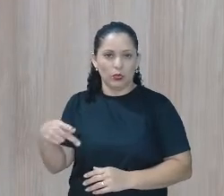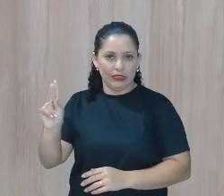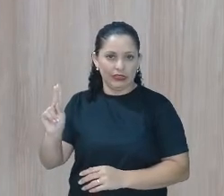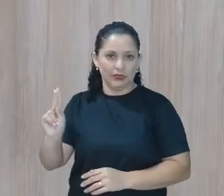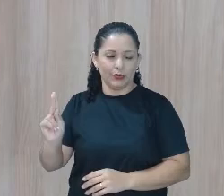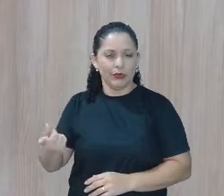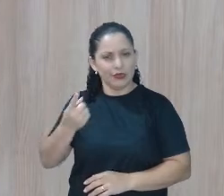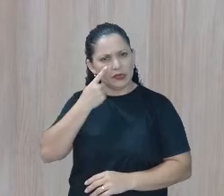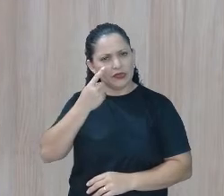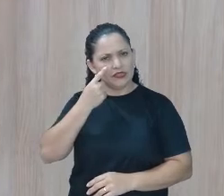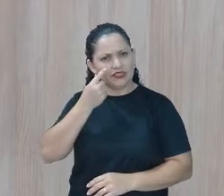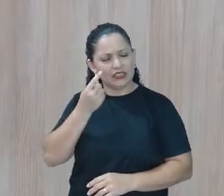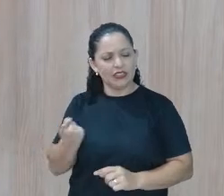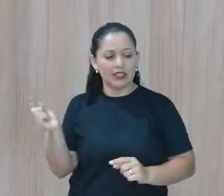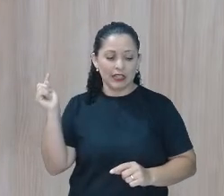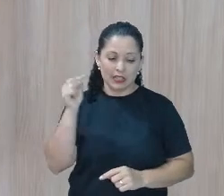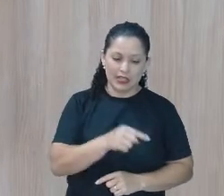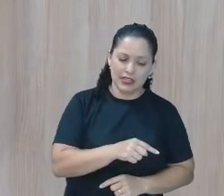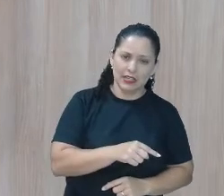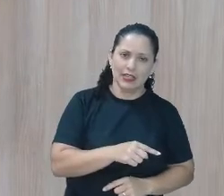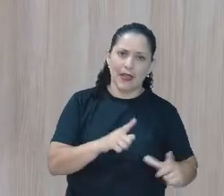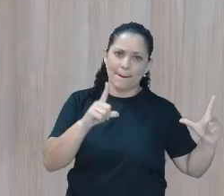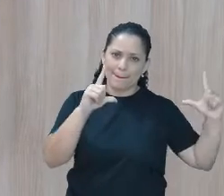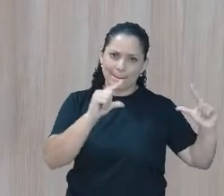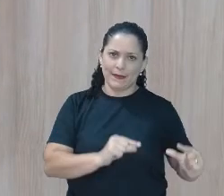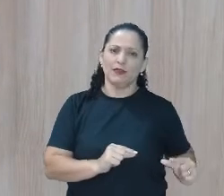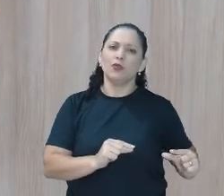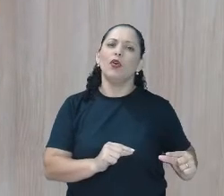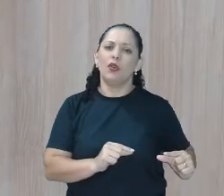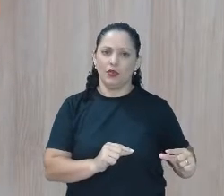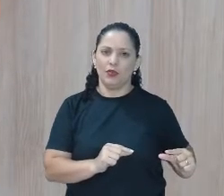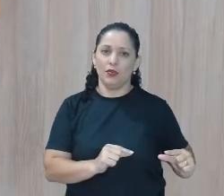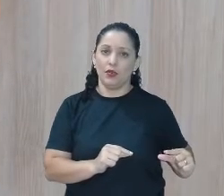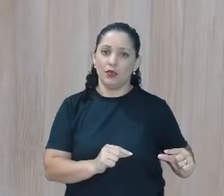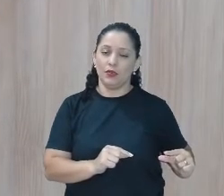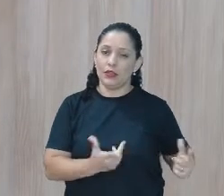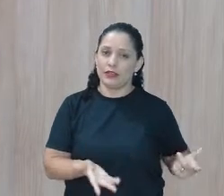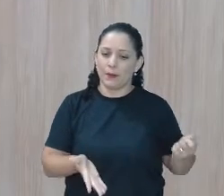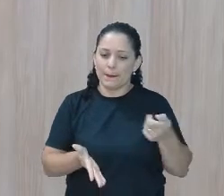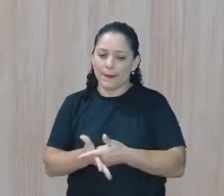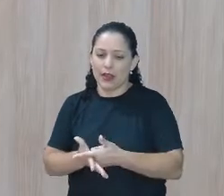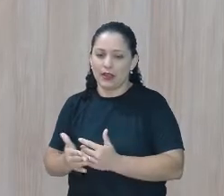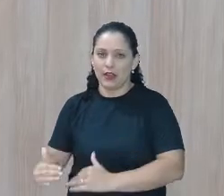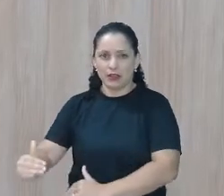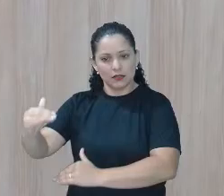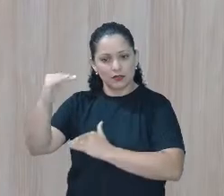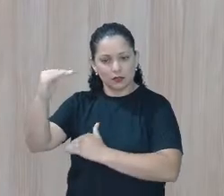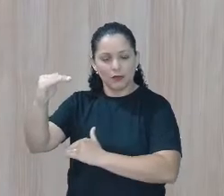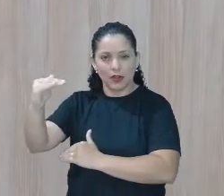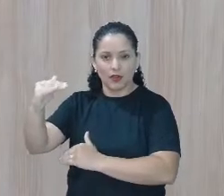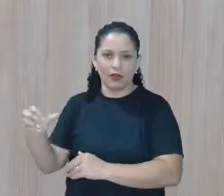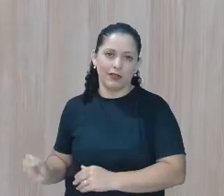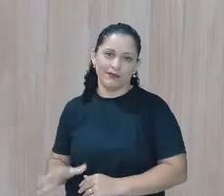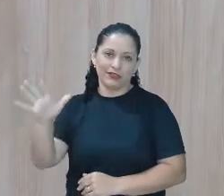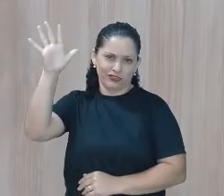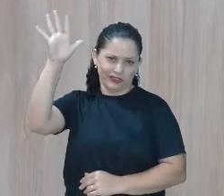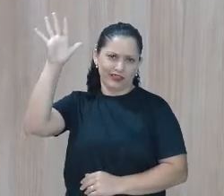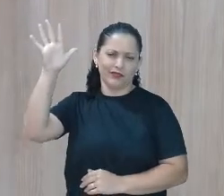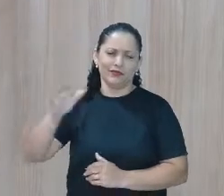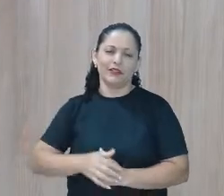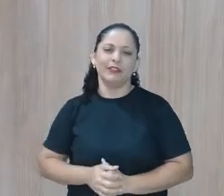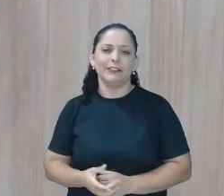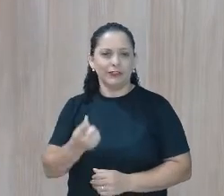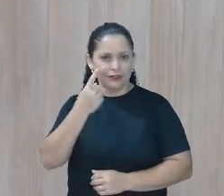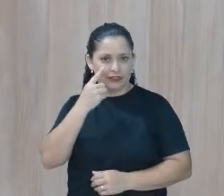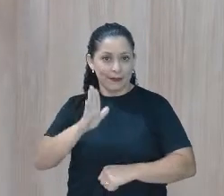valor, ainda assim, continuaria sendo menor do que se eu pegasse um pacote completão lá de 1 quilo.